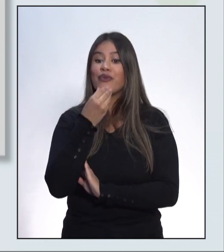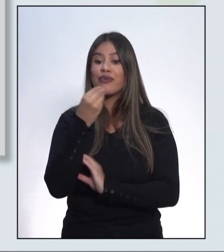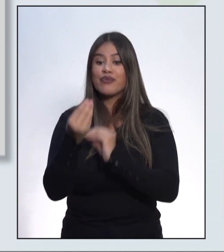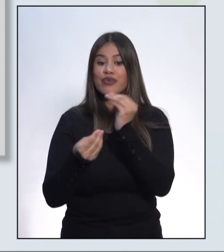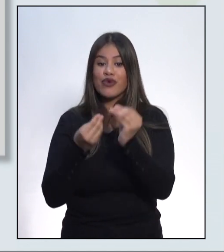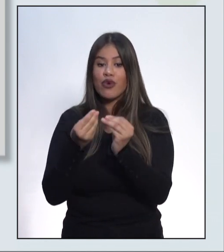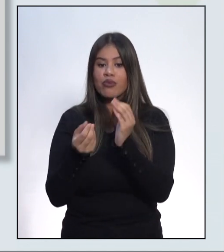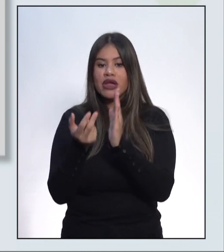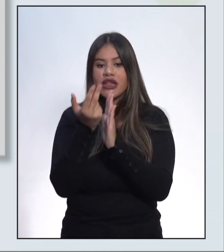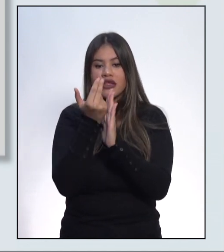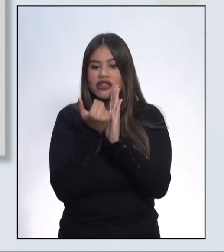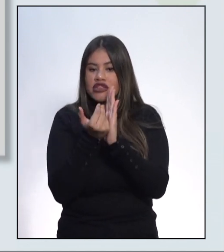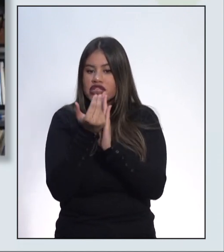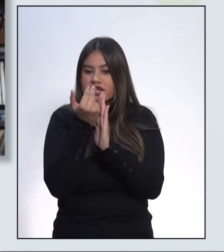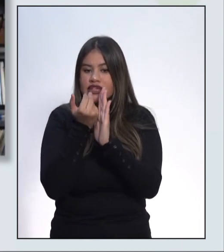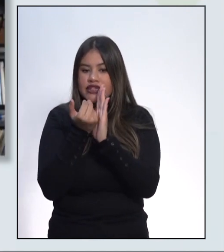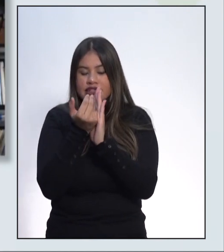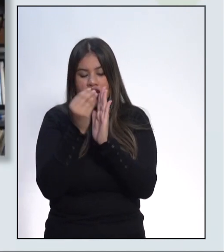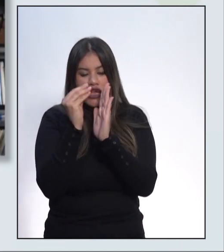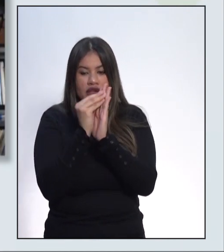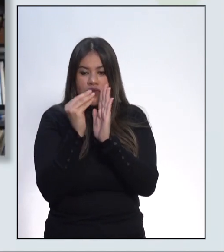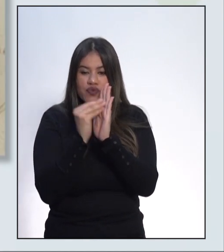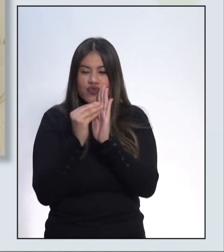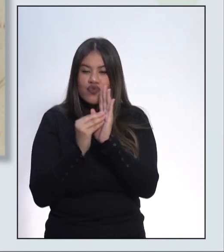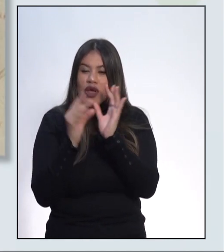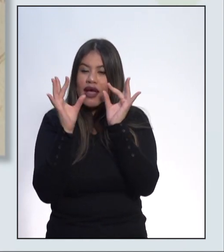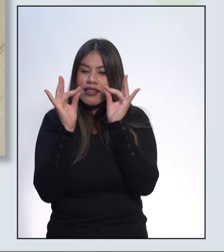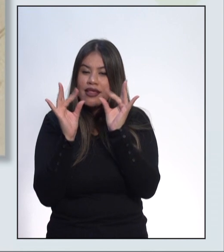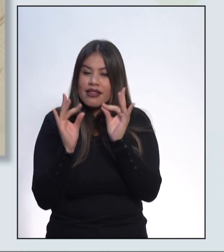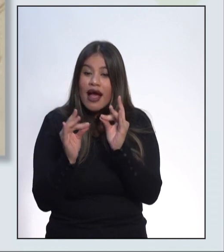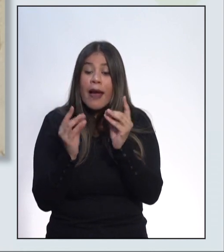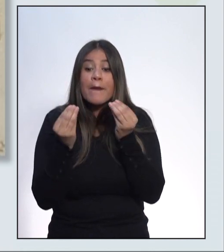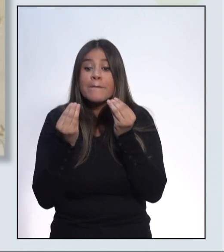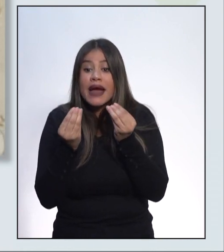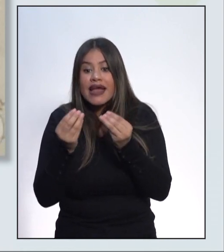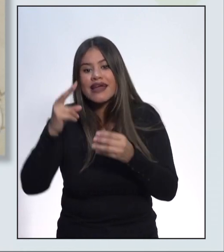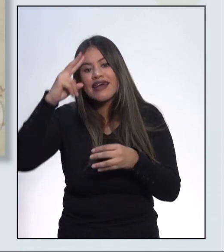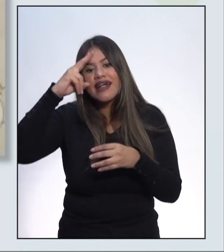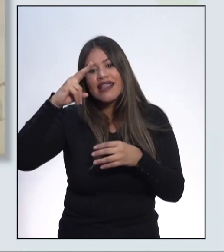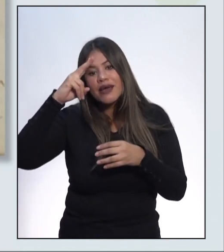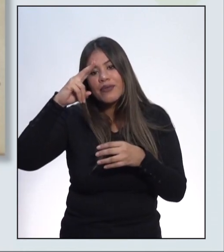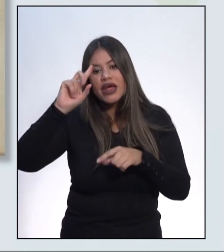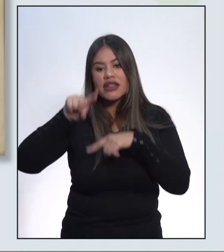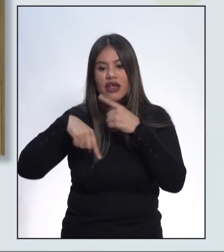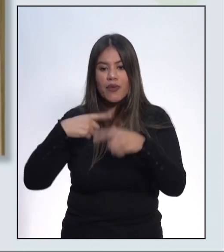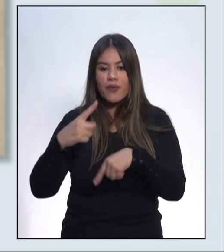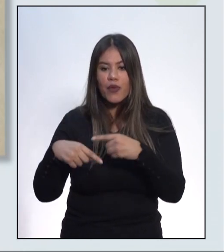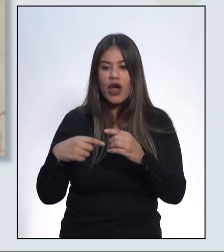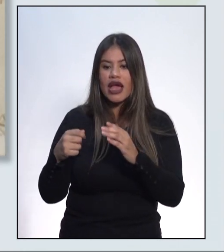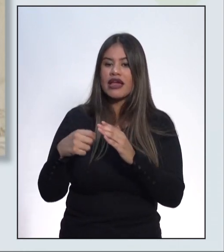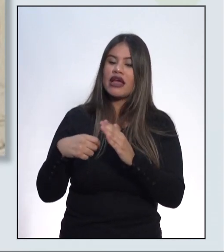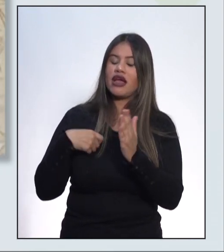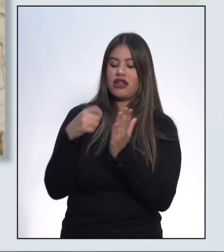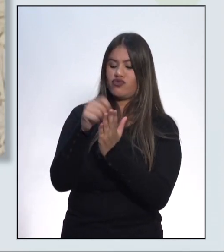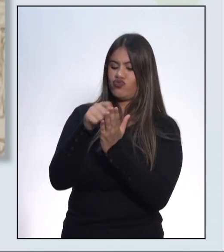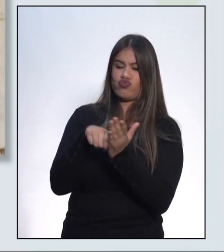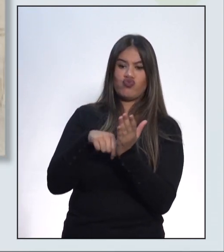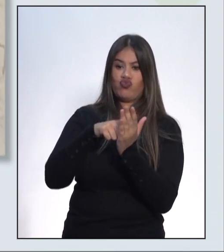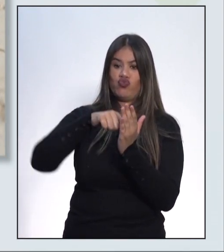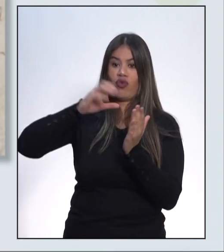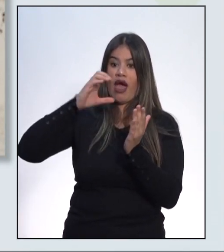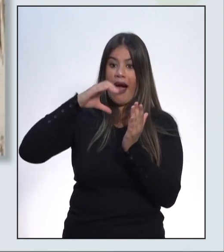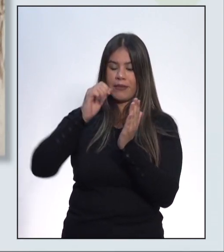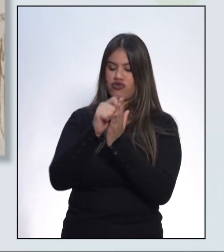os detalhes, que é para poder lembrar depois. Então são anotações muito rápidas, chama de sketch, rascunho,